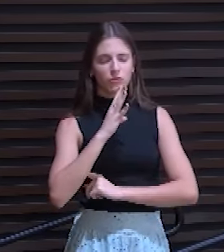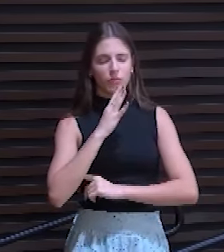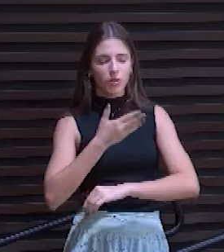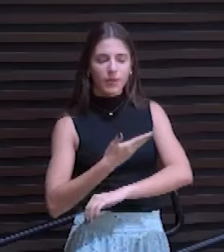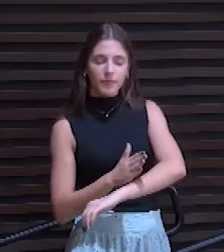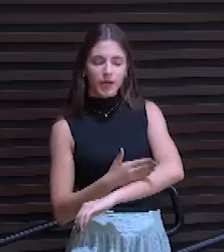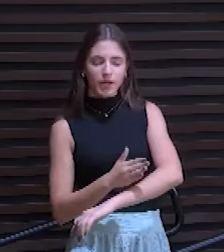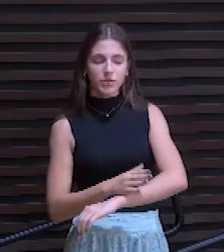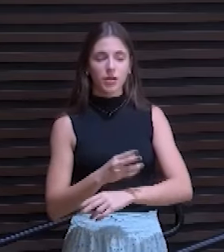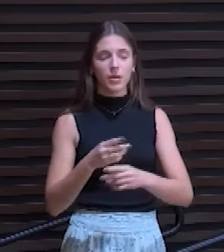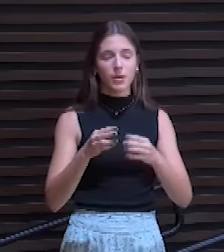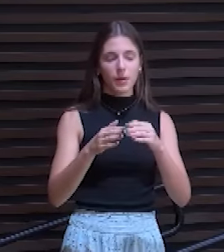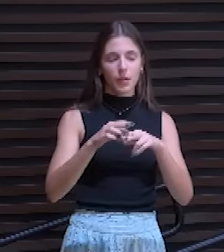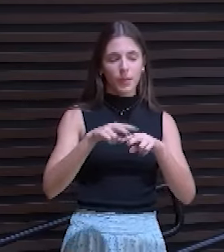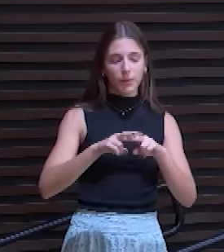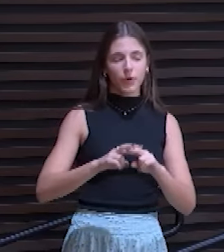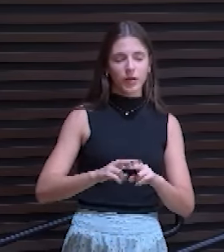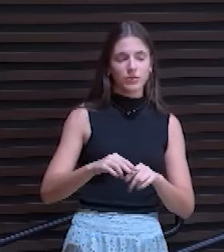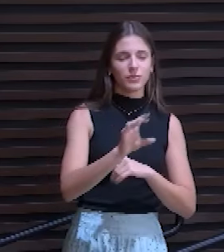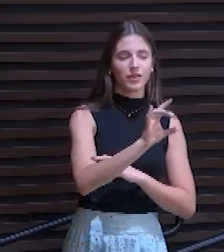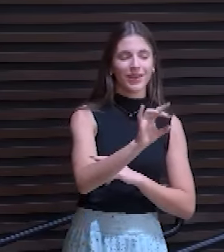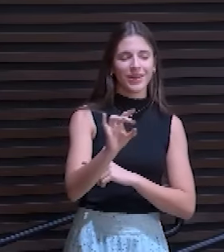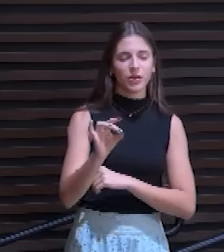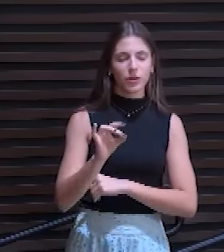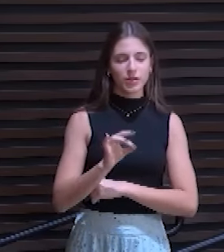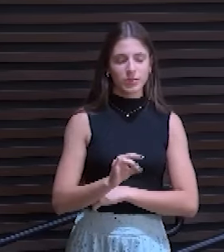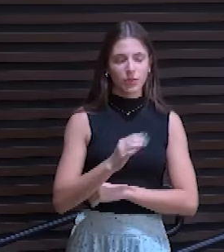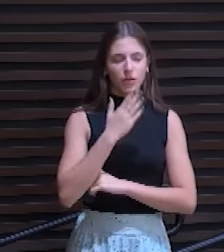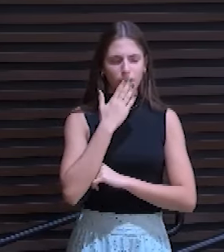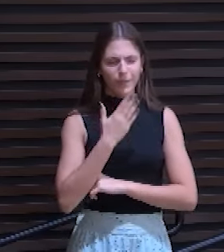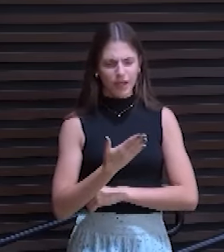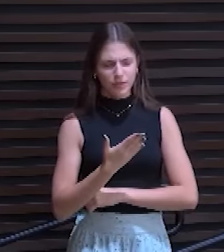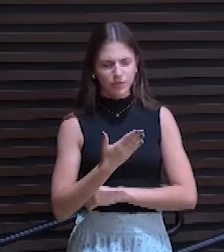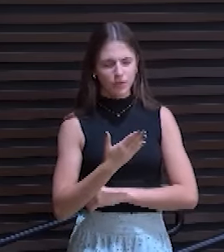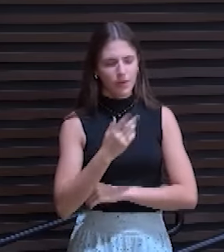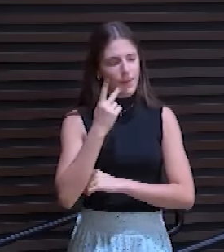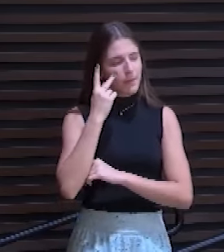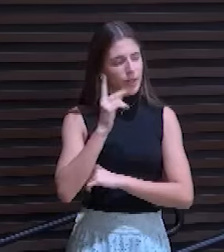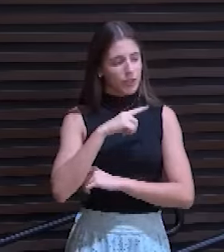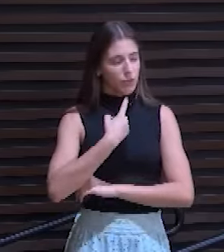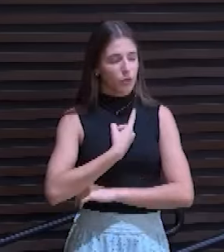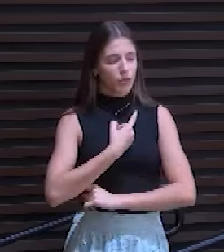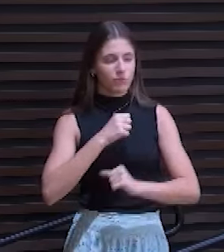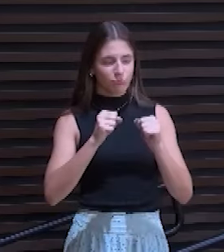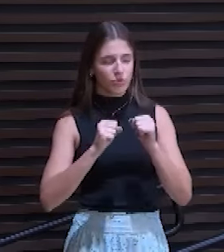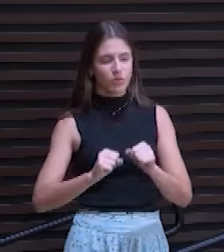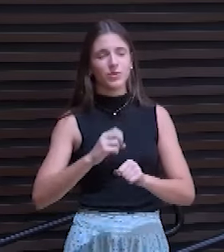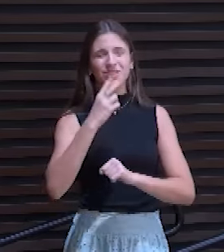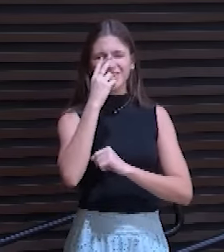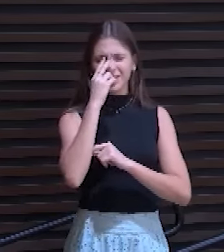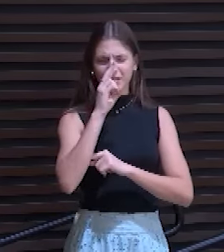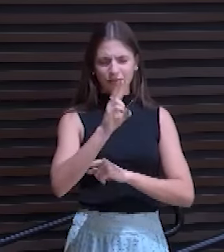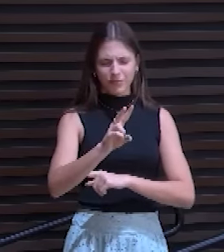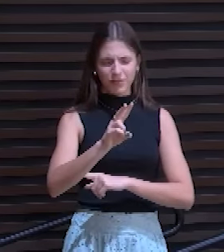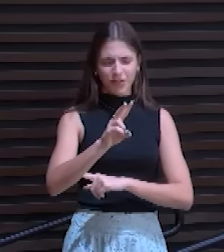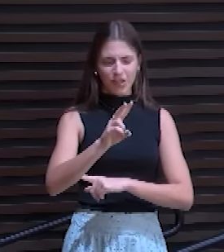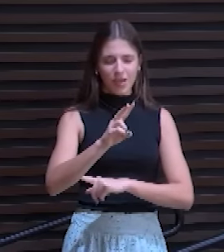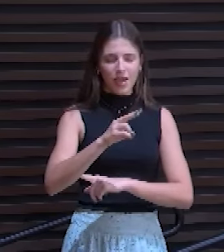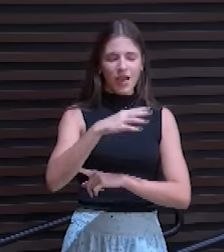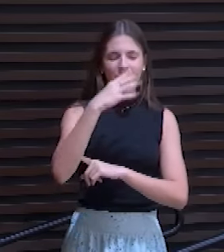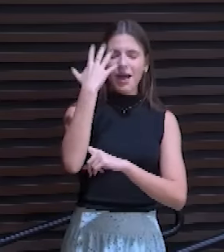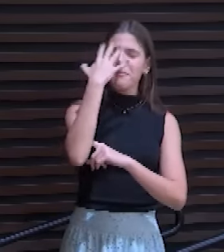isso, opera em cada coração, a começar pelo meu, para que possamos ver, enxergar a beleza da